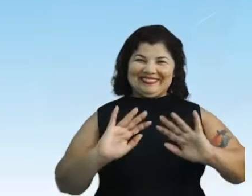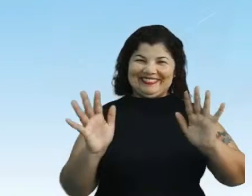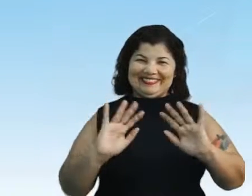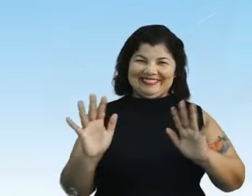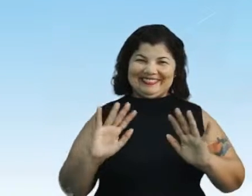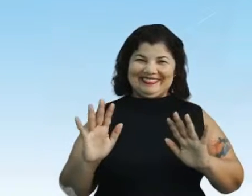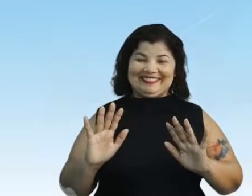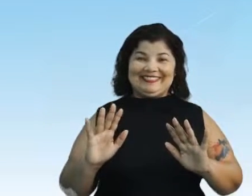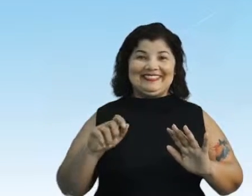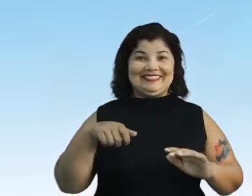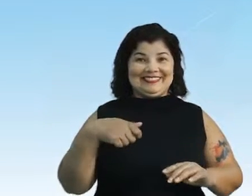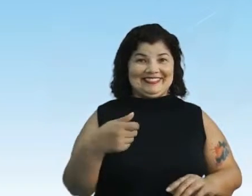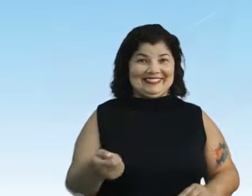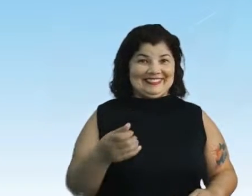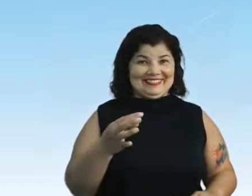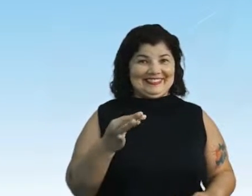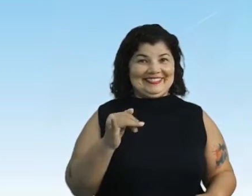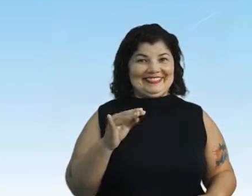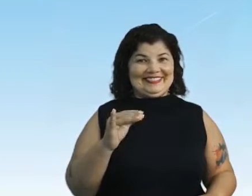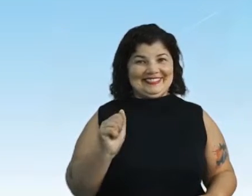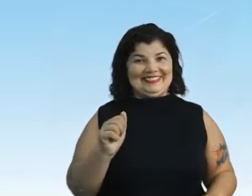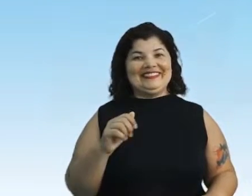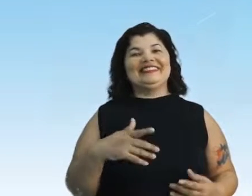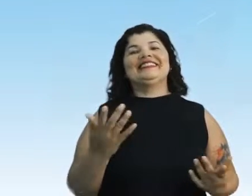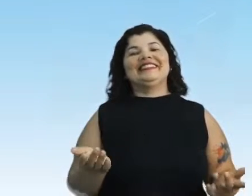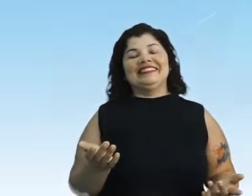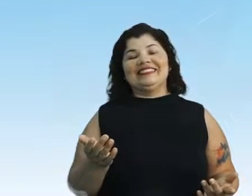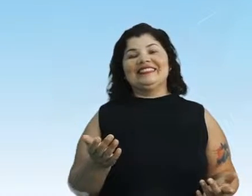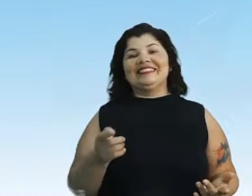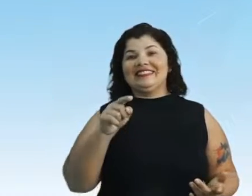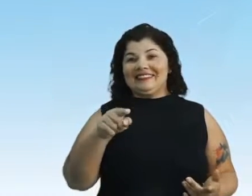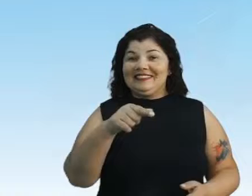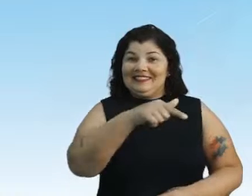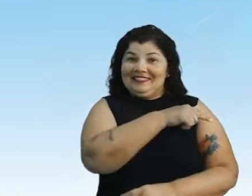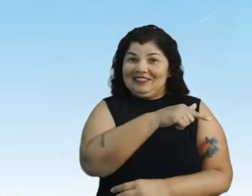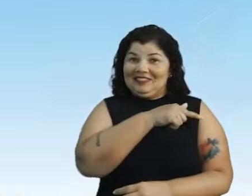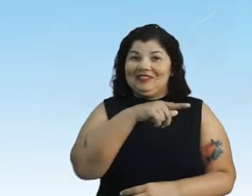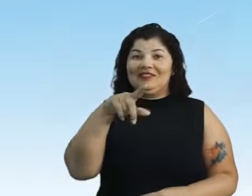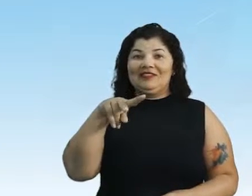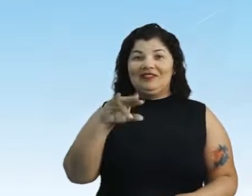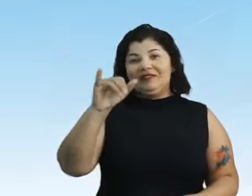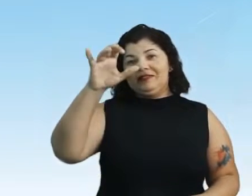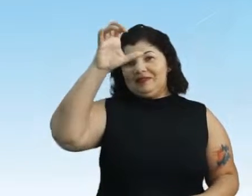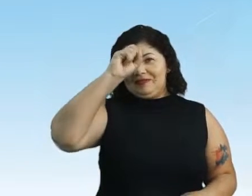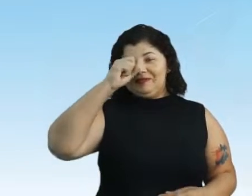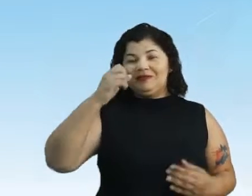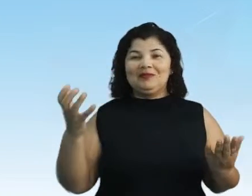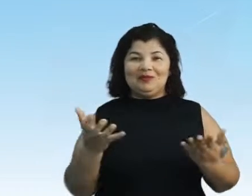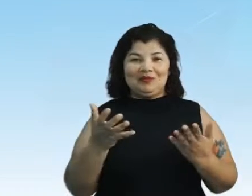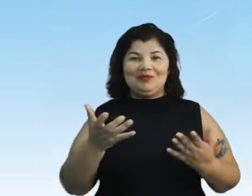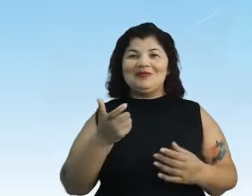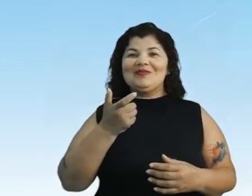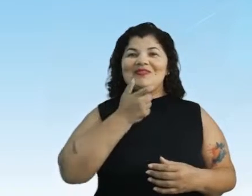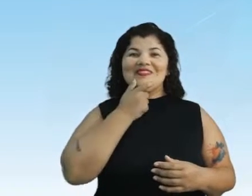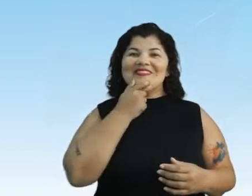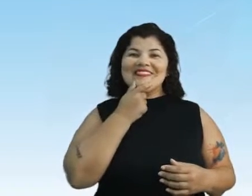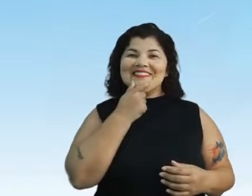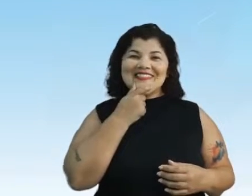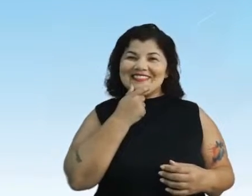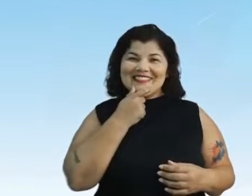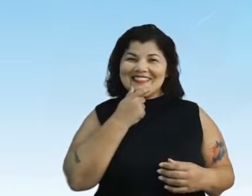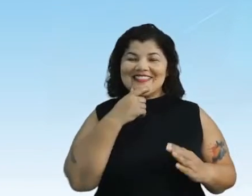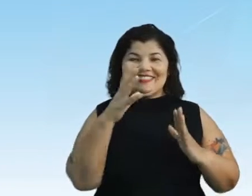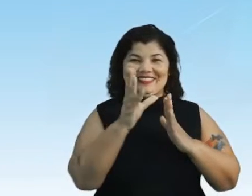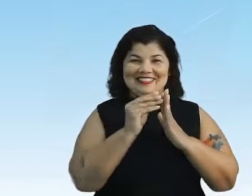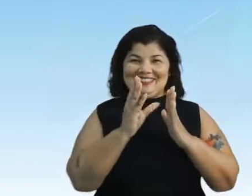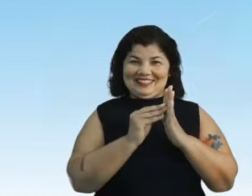Olá, eu sou Teacher Delvia Fox e você do 7º ano vai aprender comigo hoje em inglês. O nosso